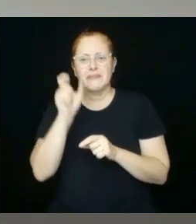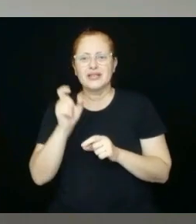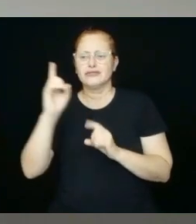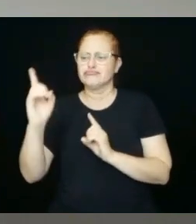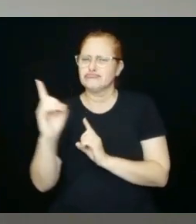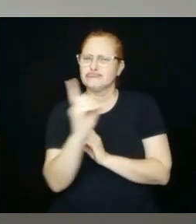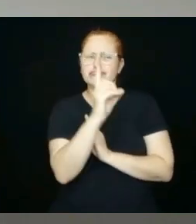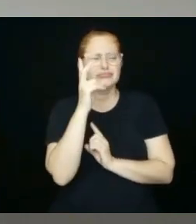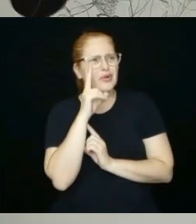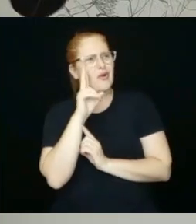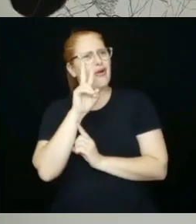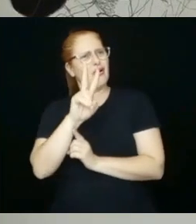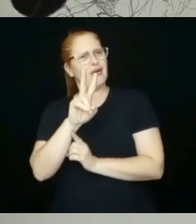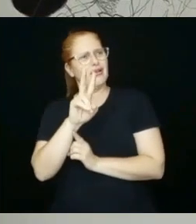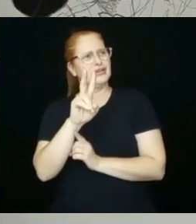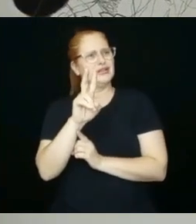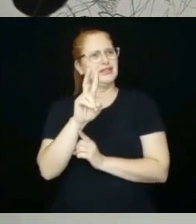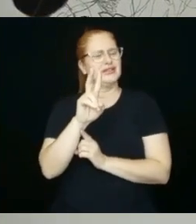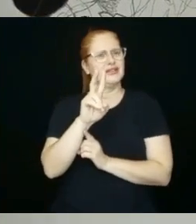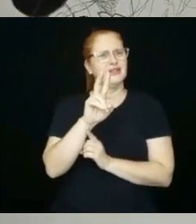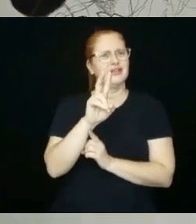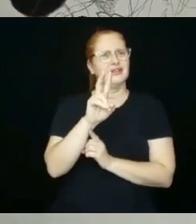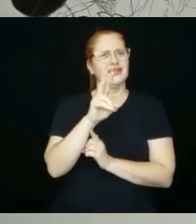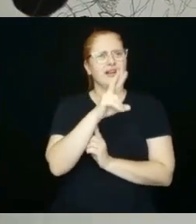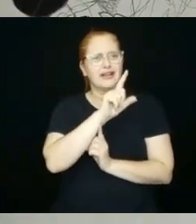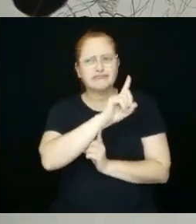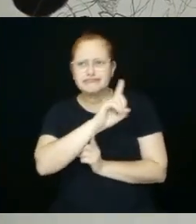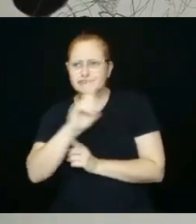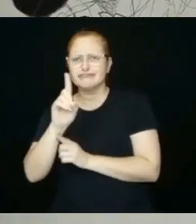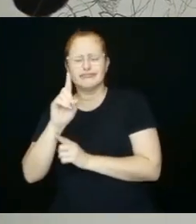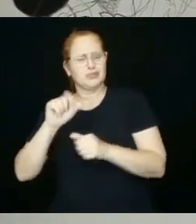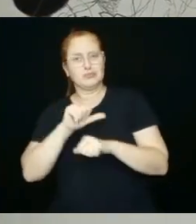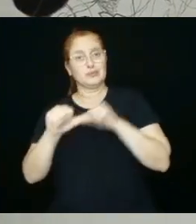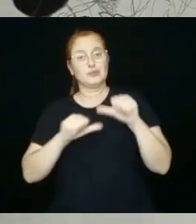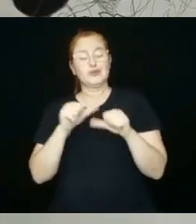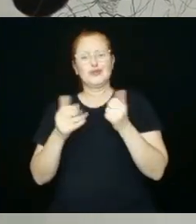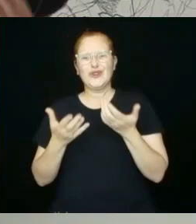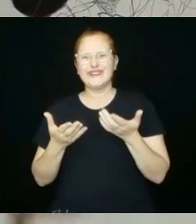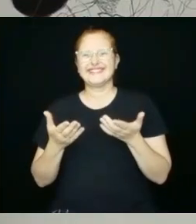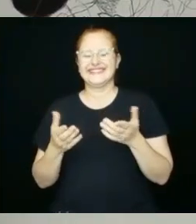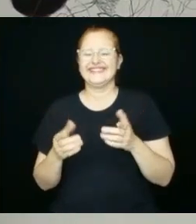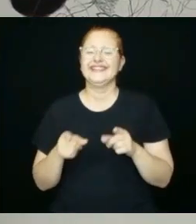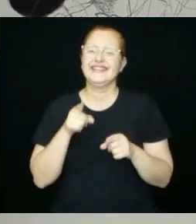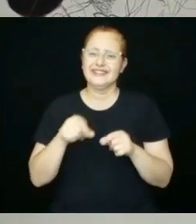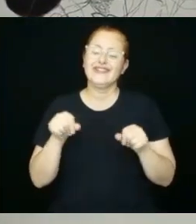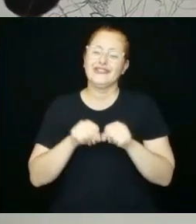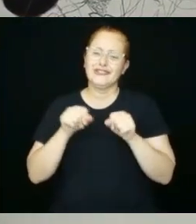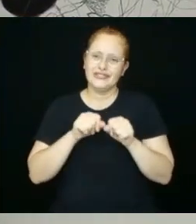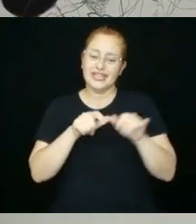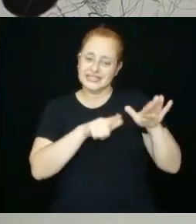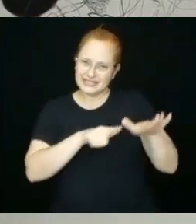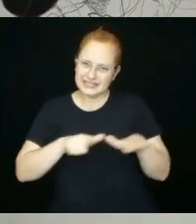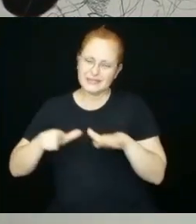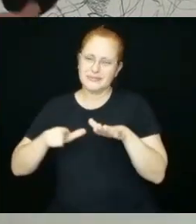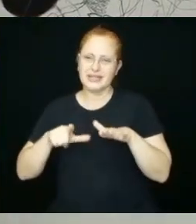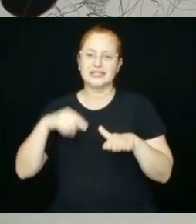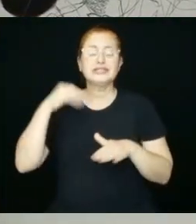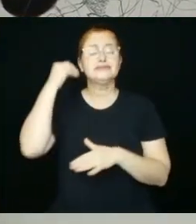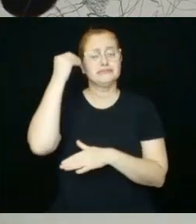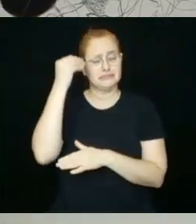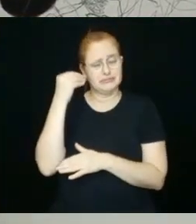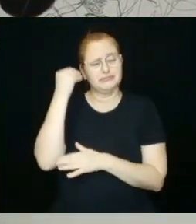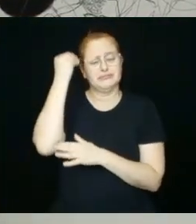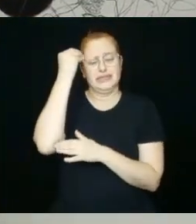volte ele já vai ter caçado mais elementos eu acho que com um olhar que nem tu foi fazendo ao longo da semana. Foi essa